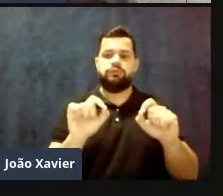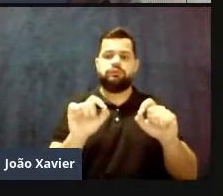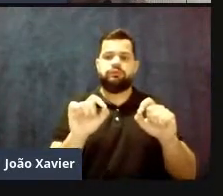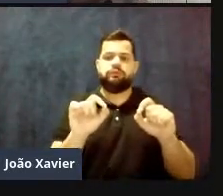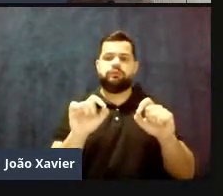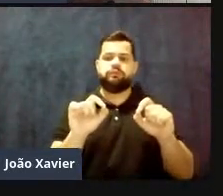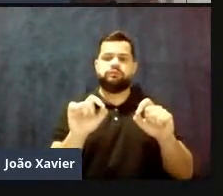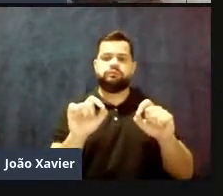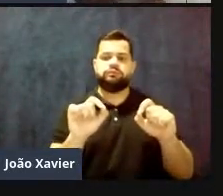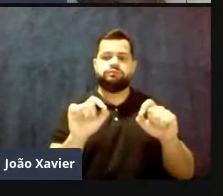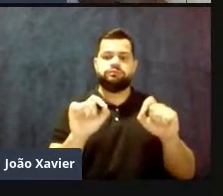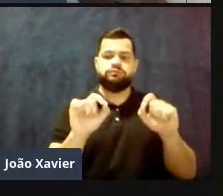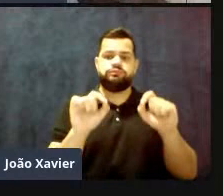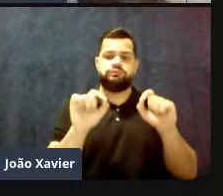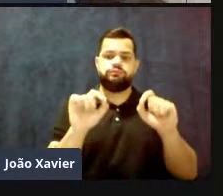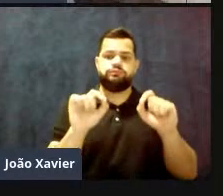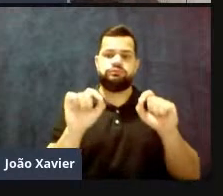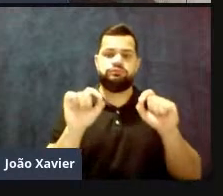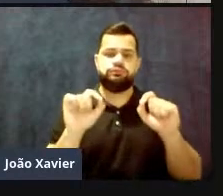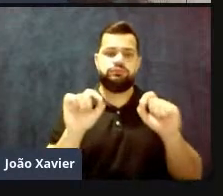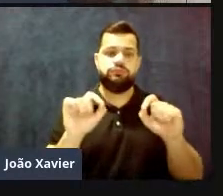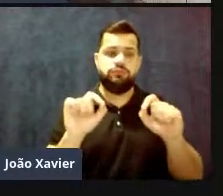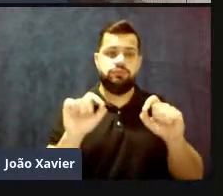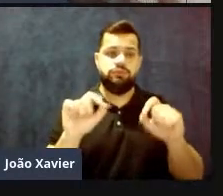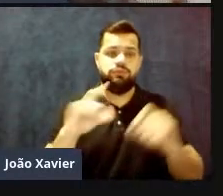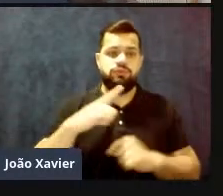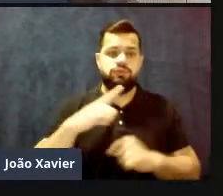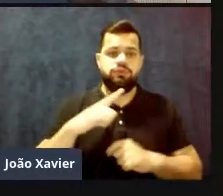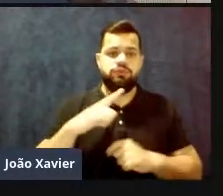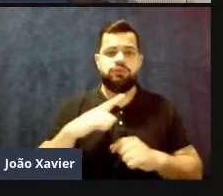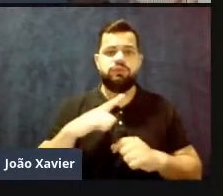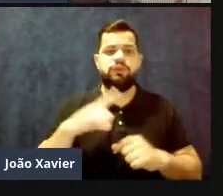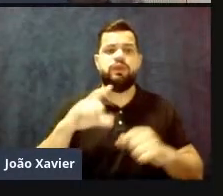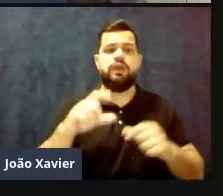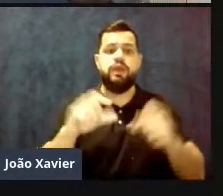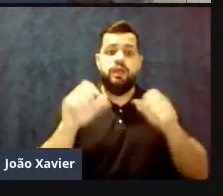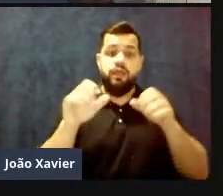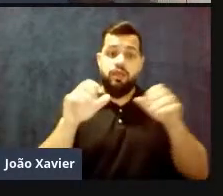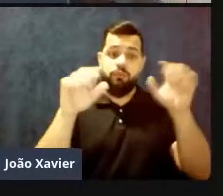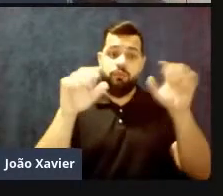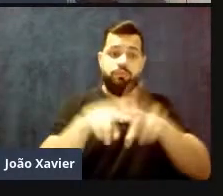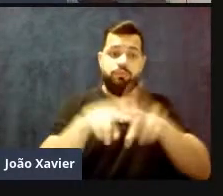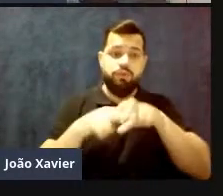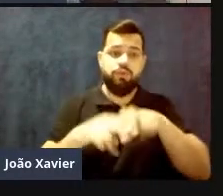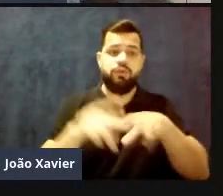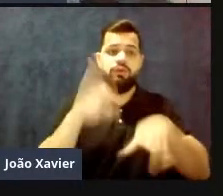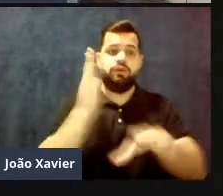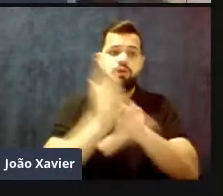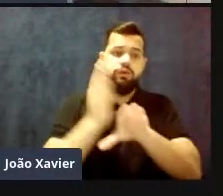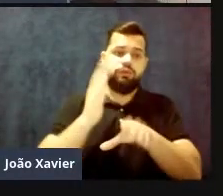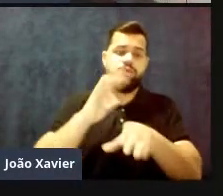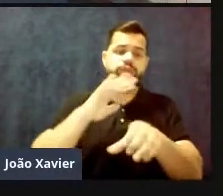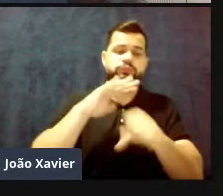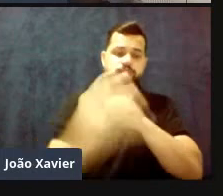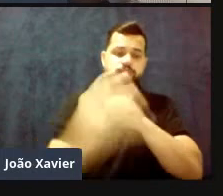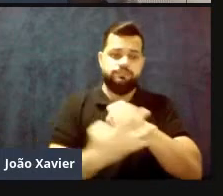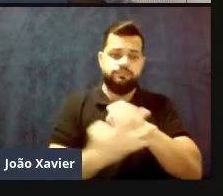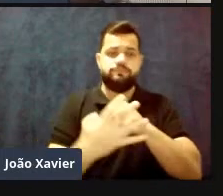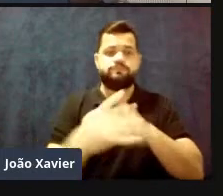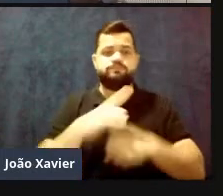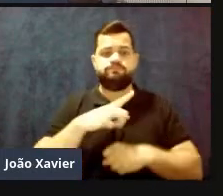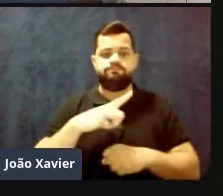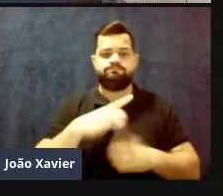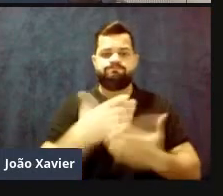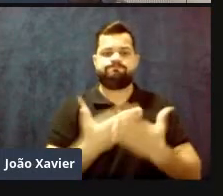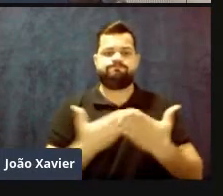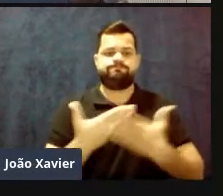aspas, né? Considerando a pandemia atual do Covid-19, recomendamos, entretanto, evitar contato físico do nutricionista com os pacientes,